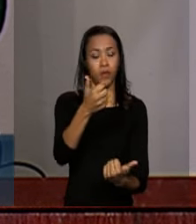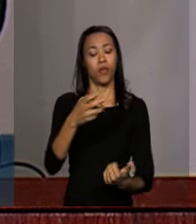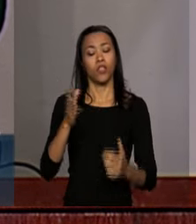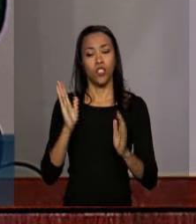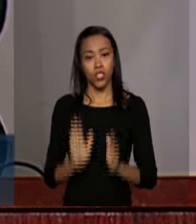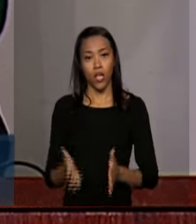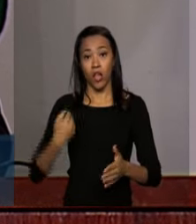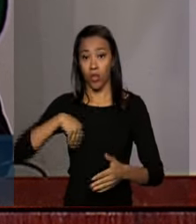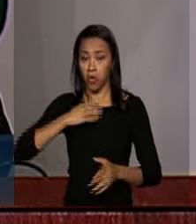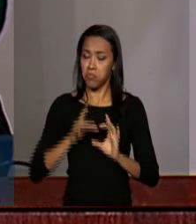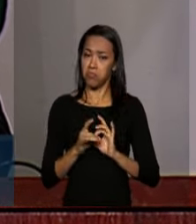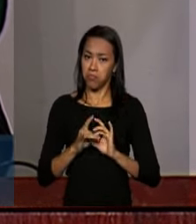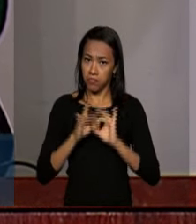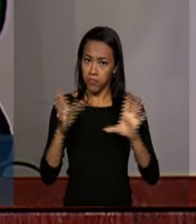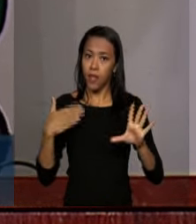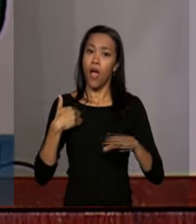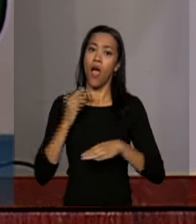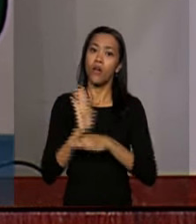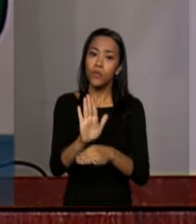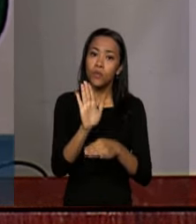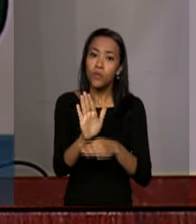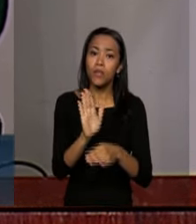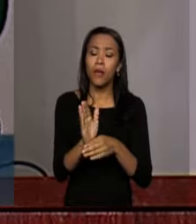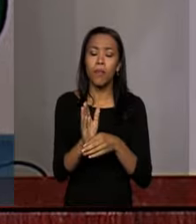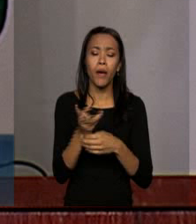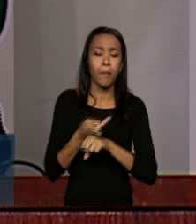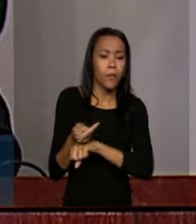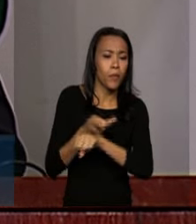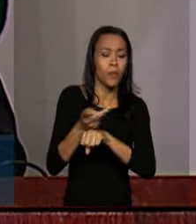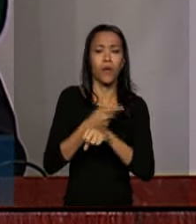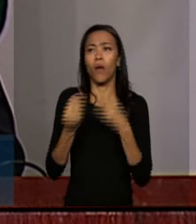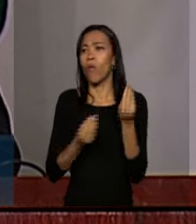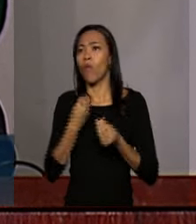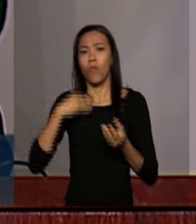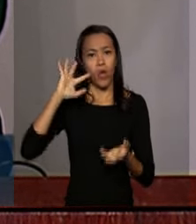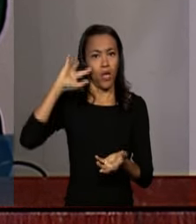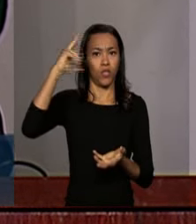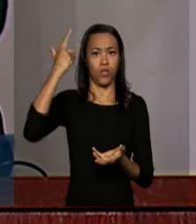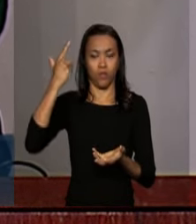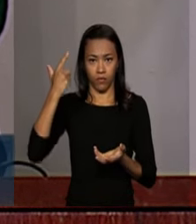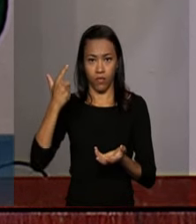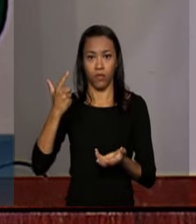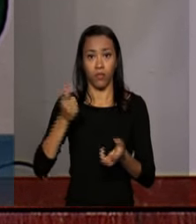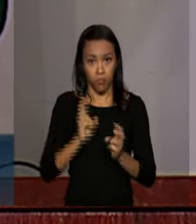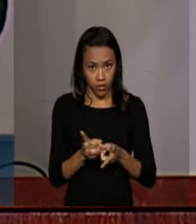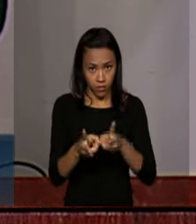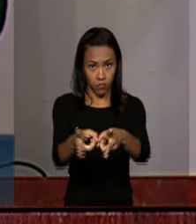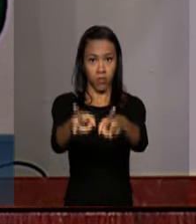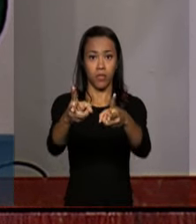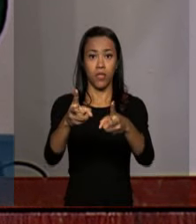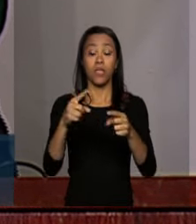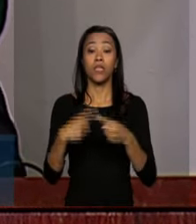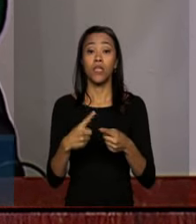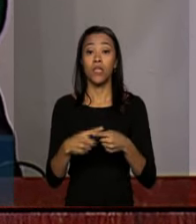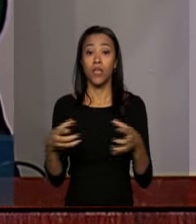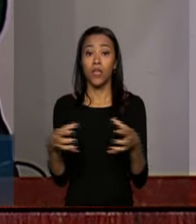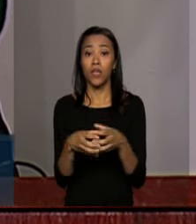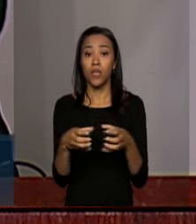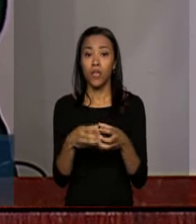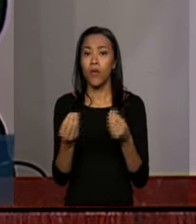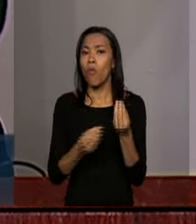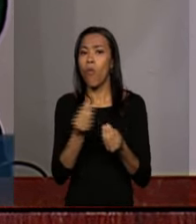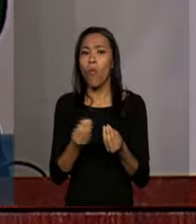disposição em contribuir para encontrar soluções duradouras que viabilizem a regularização do fluxo de carreira dos